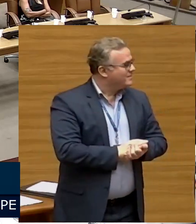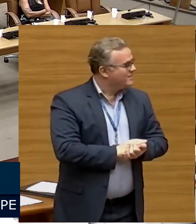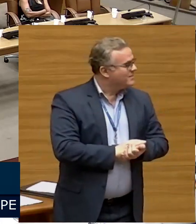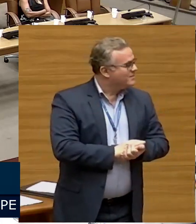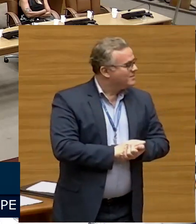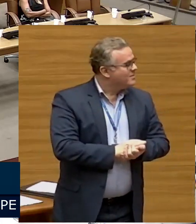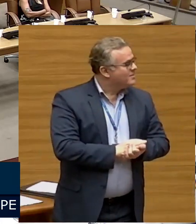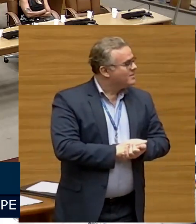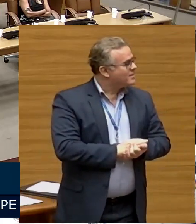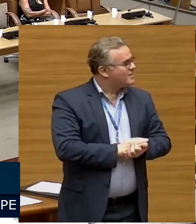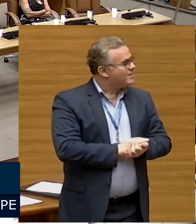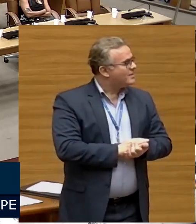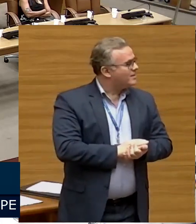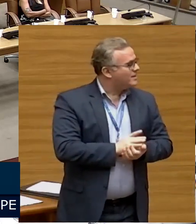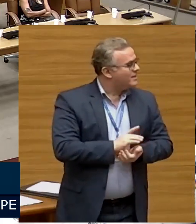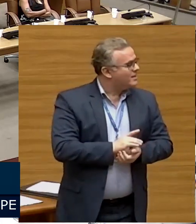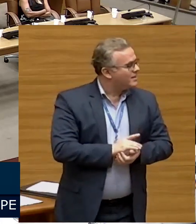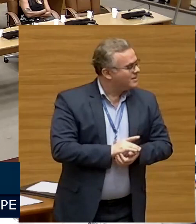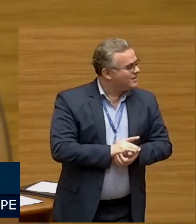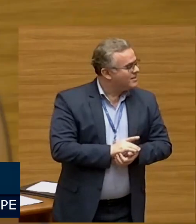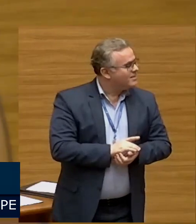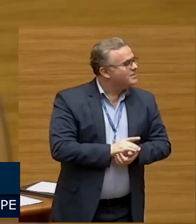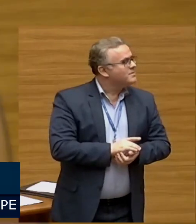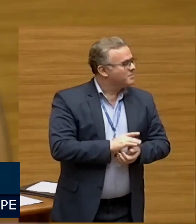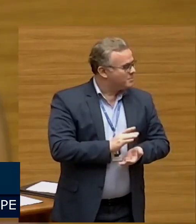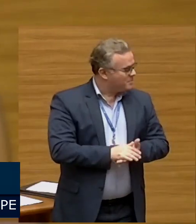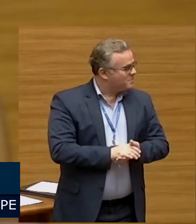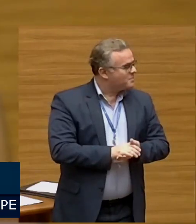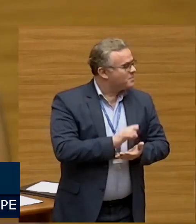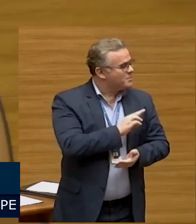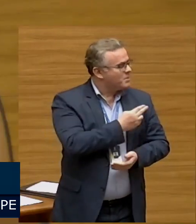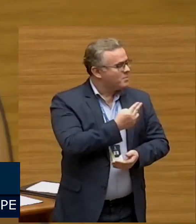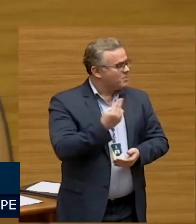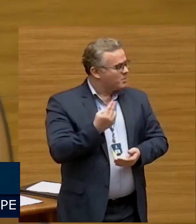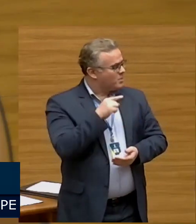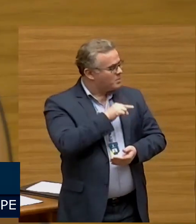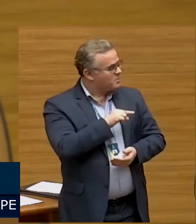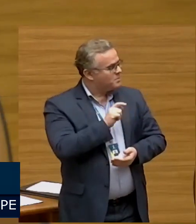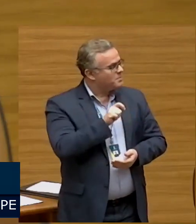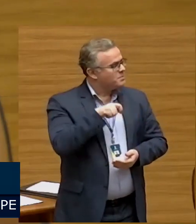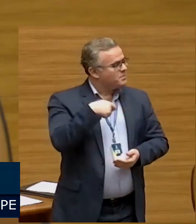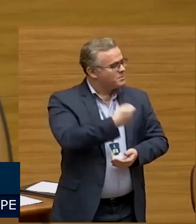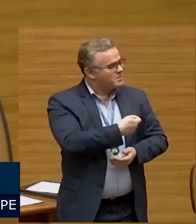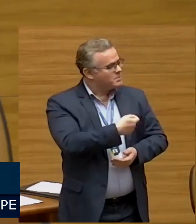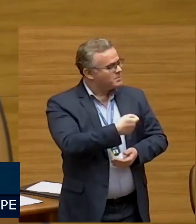Eu me chamo Lidiane, esse é meu sinal.